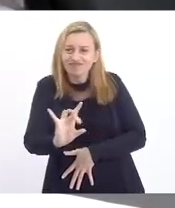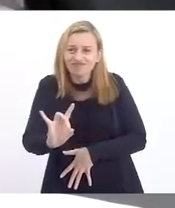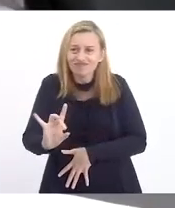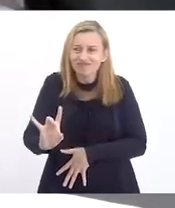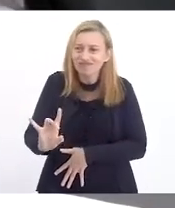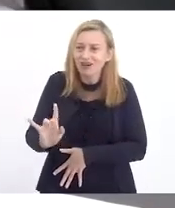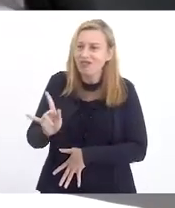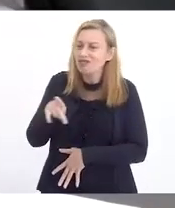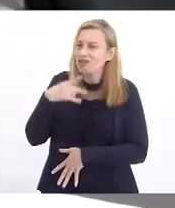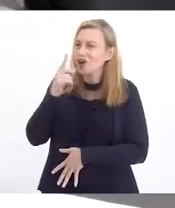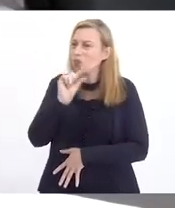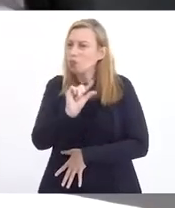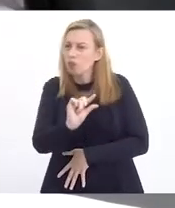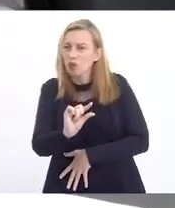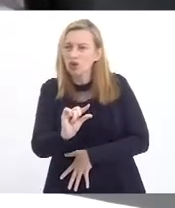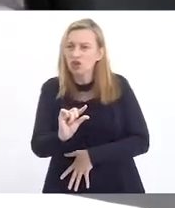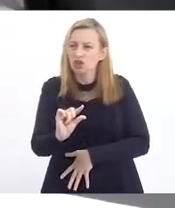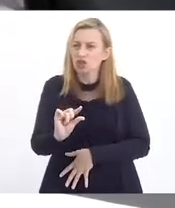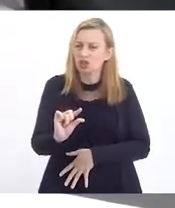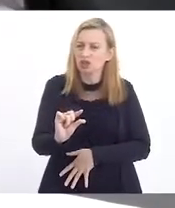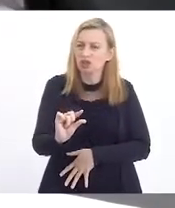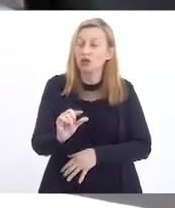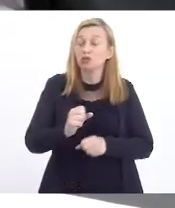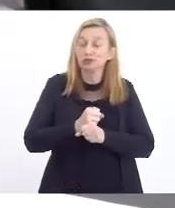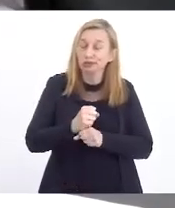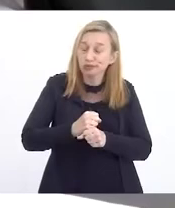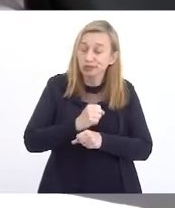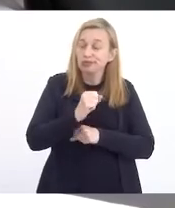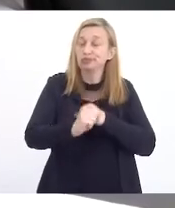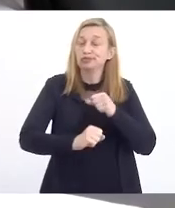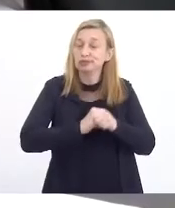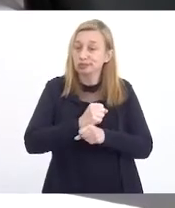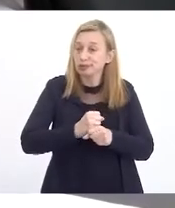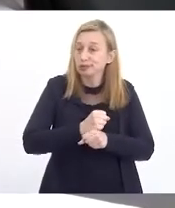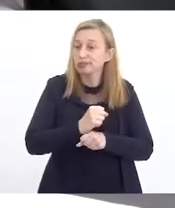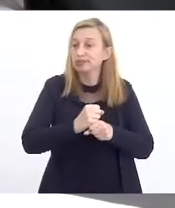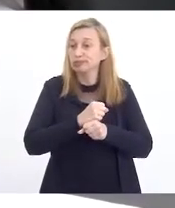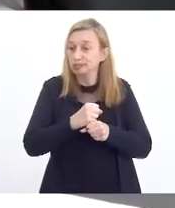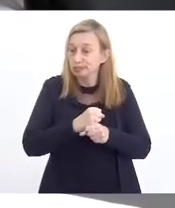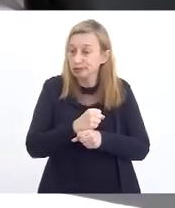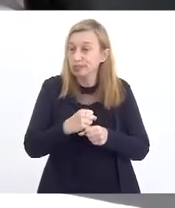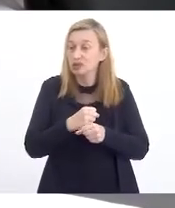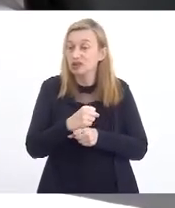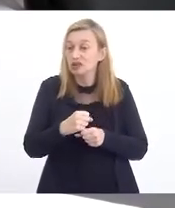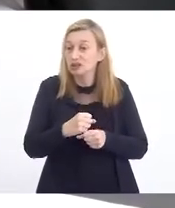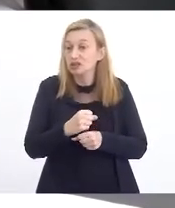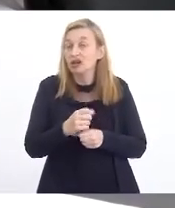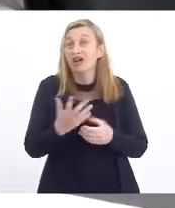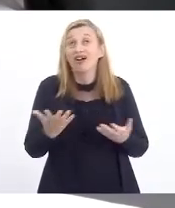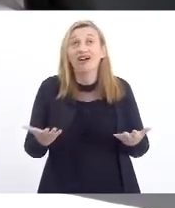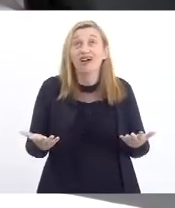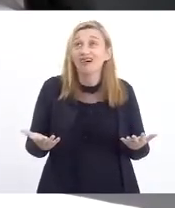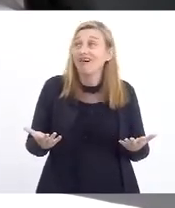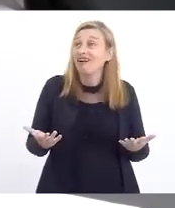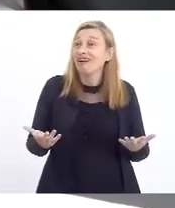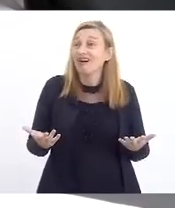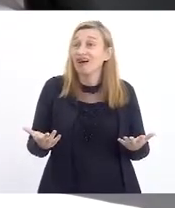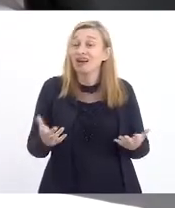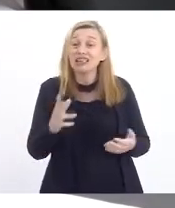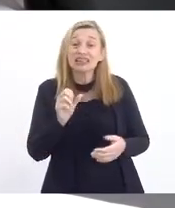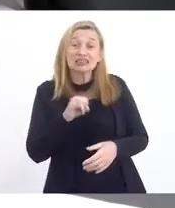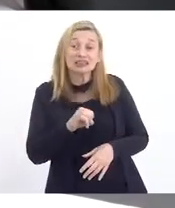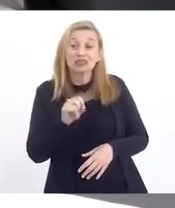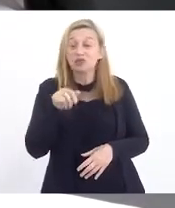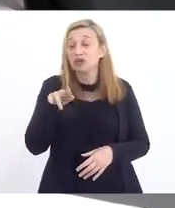falar um pedacinho, etc. Os anos vão passando. Chora daqui, chora dali. E aí vai todo mundo dizer, ah, se o Guandu